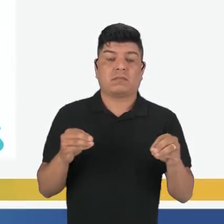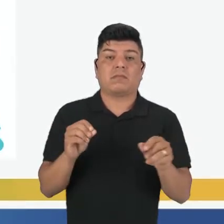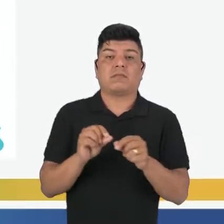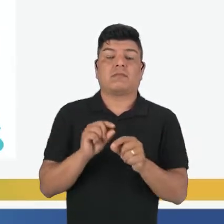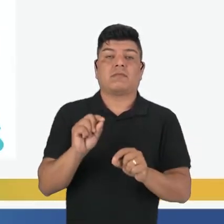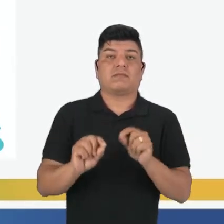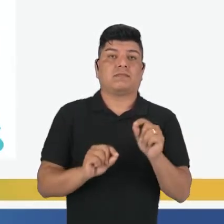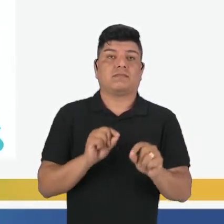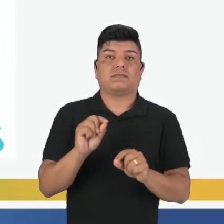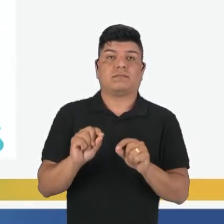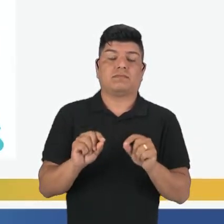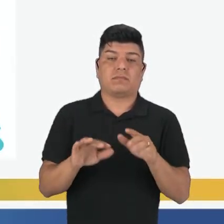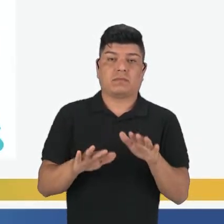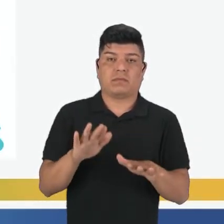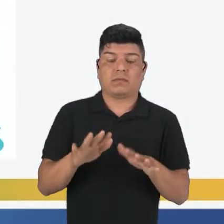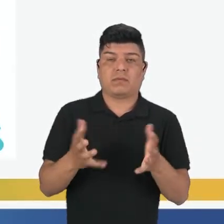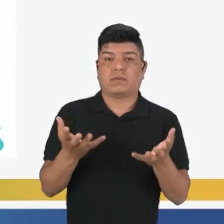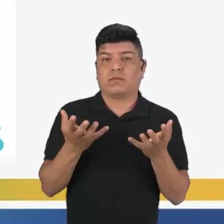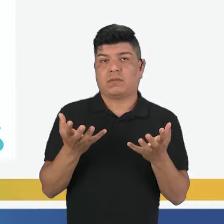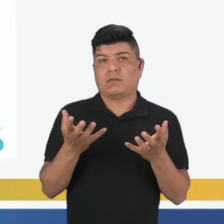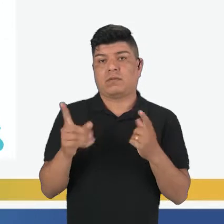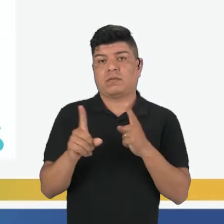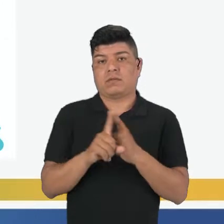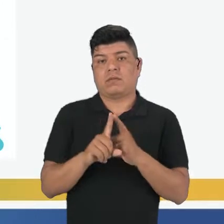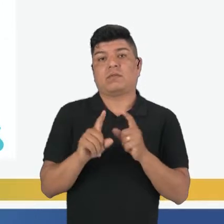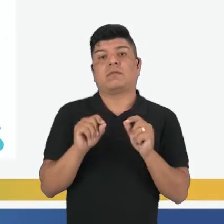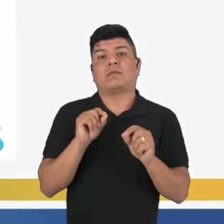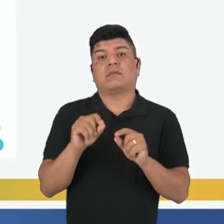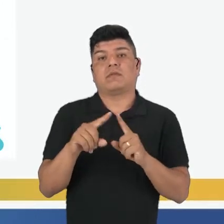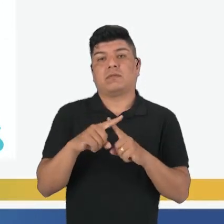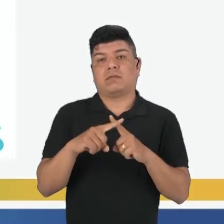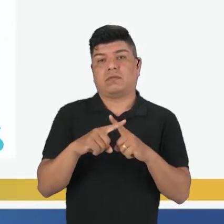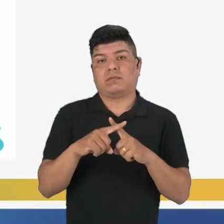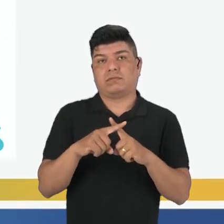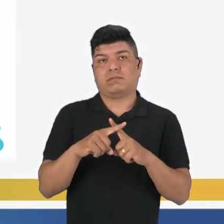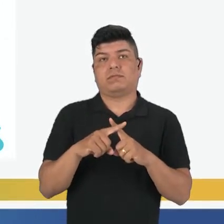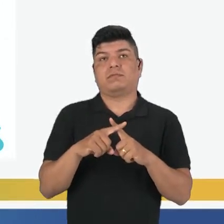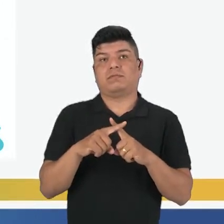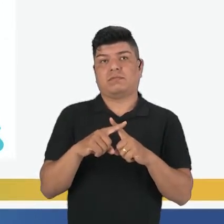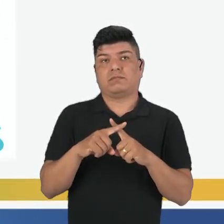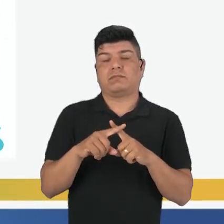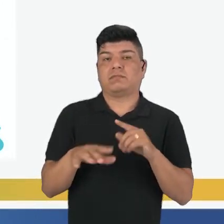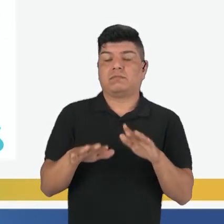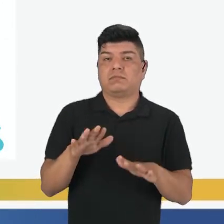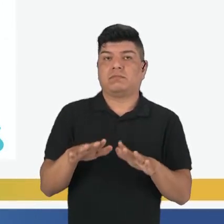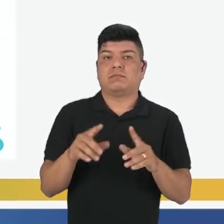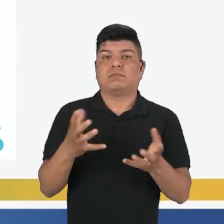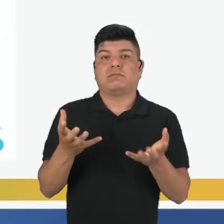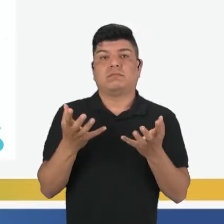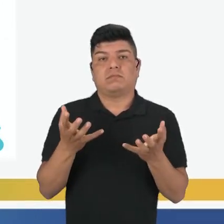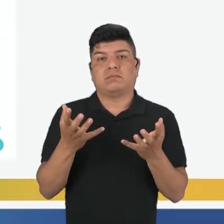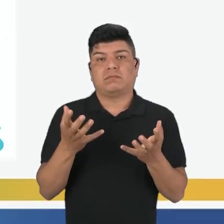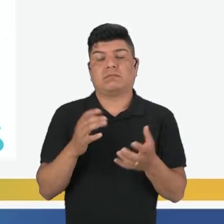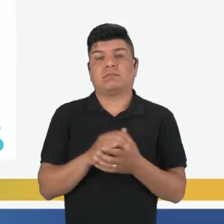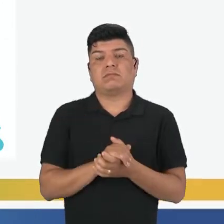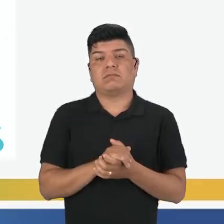eu faço? Dependendo do que eu quero encontrar, eu vou multiplicar e dependendo do que eu